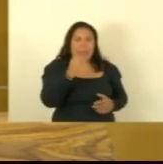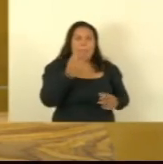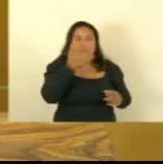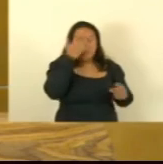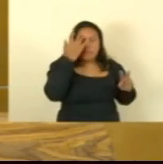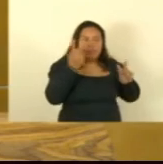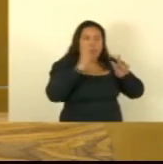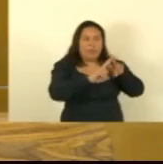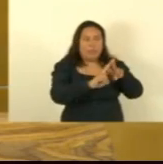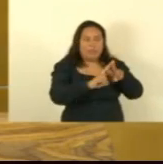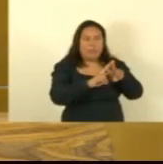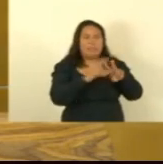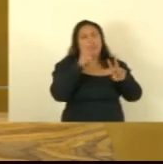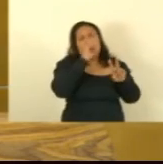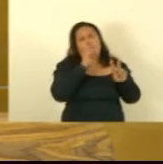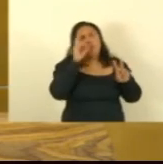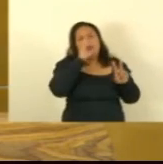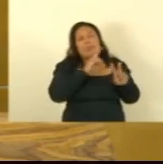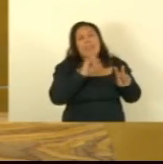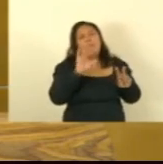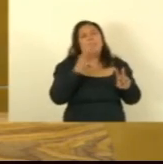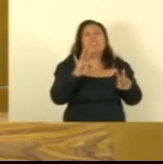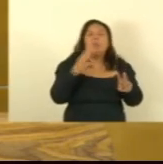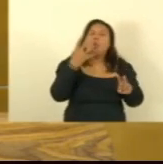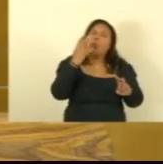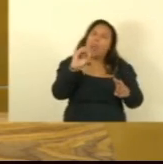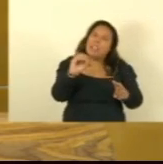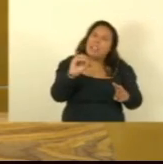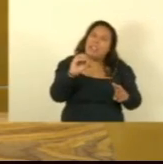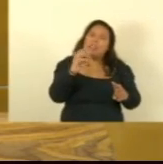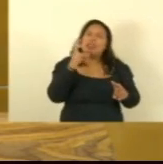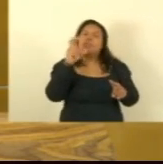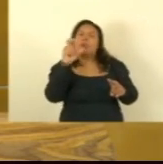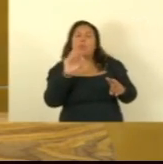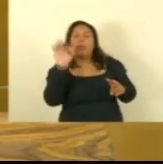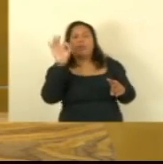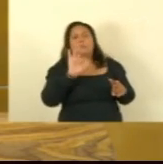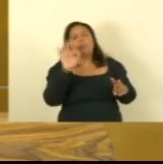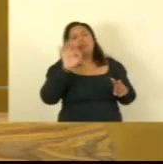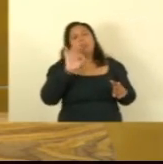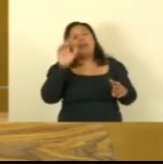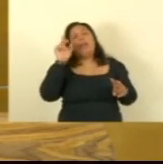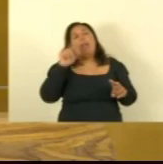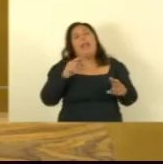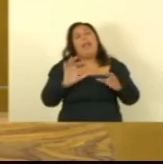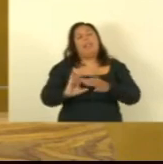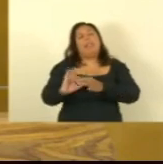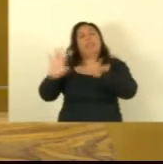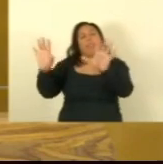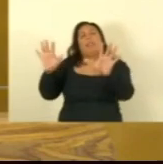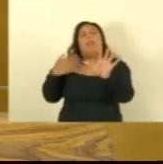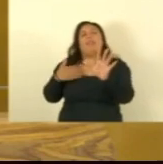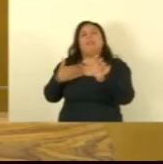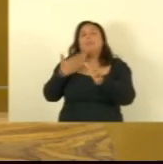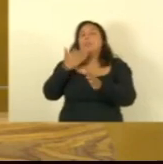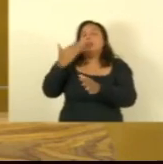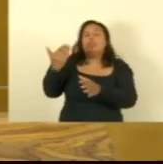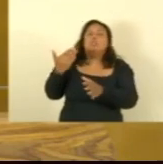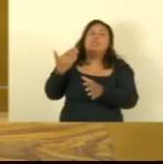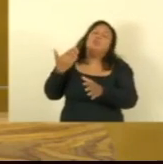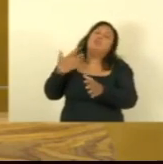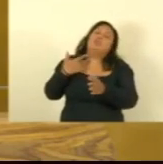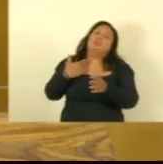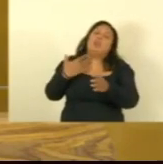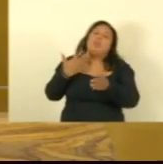semana, pelo menos 40 a 50% desses presos são liberados na audiência de custódia. Eu quero